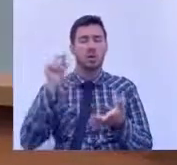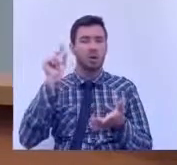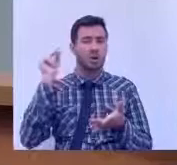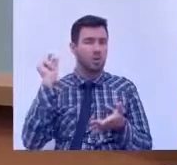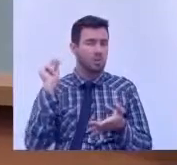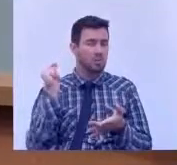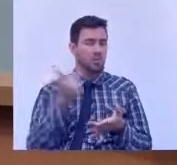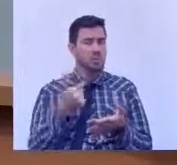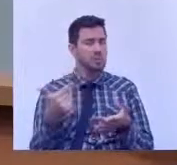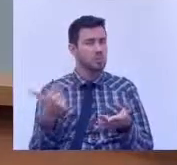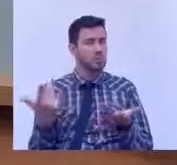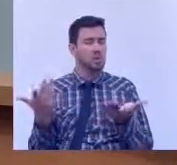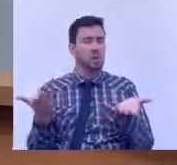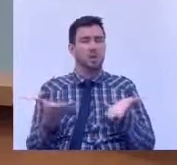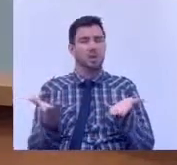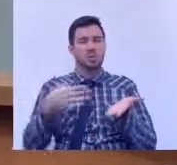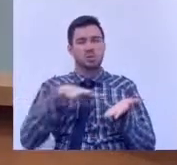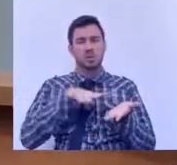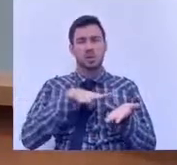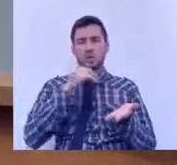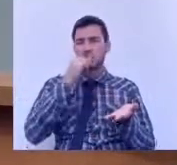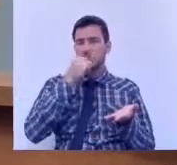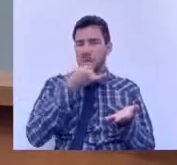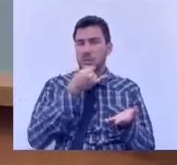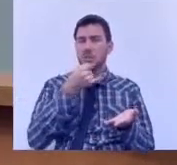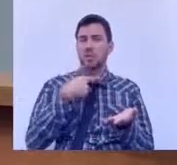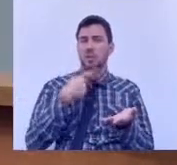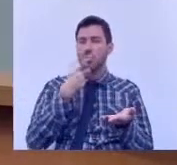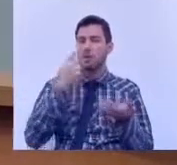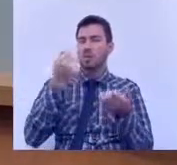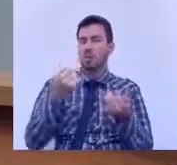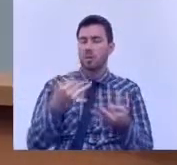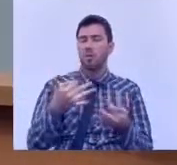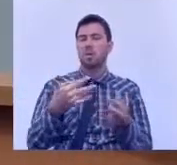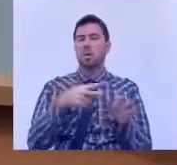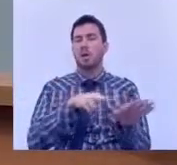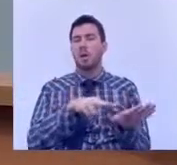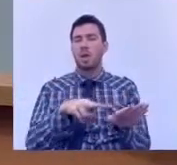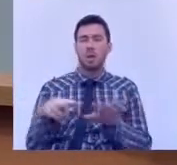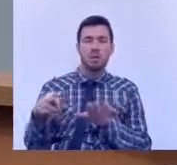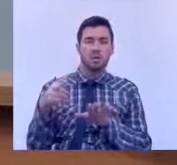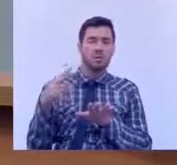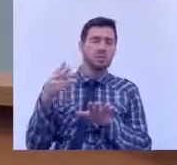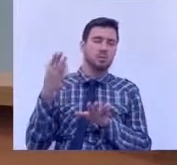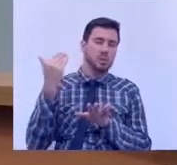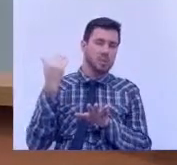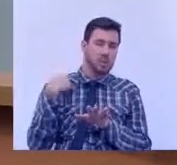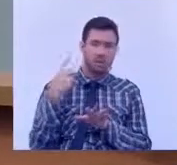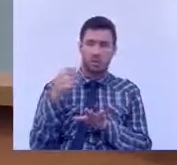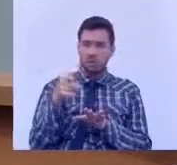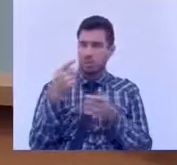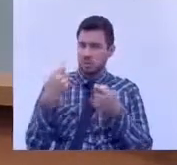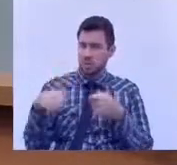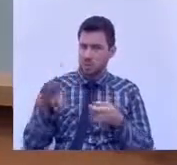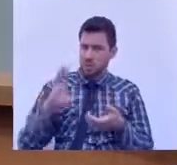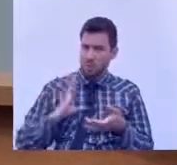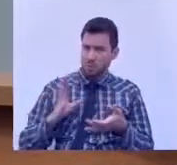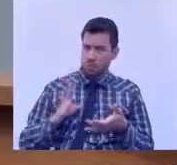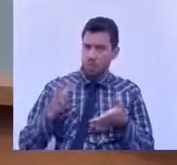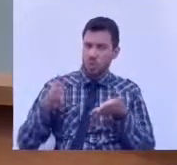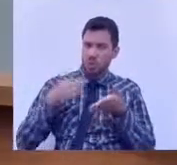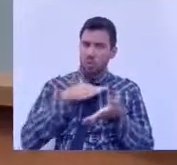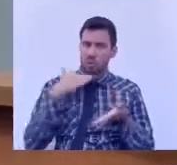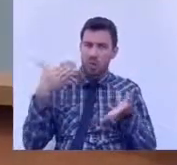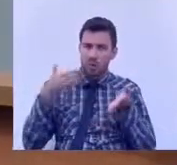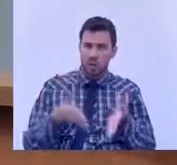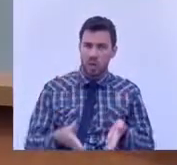infelizmente, na nossa cidade, como eu falei há duas semanas atrás, você tem que ser rico para morrer aqui. Se você for humilde, você tem que procurar